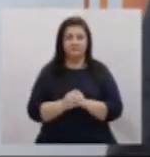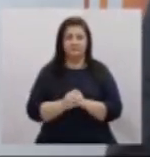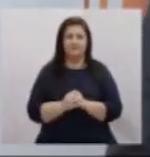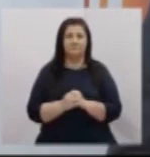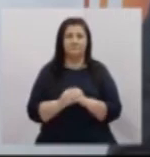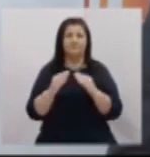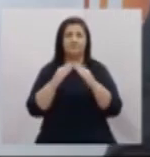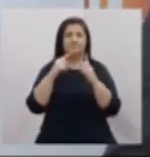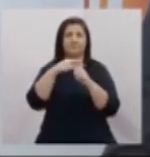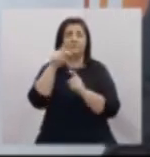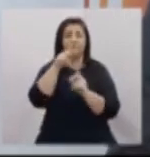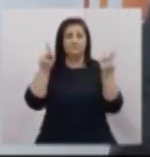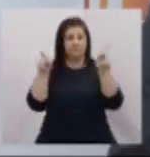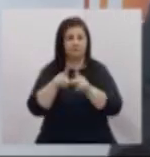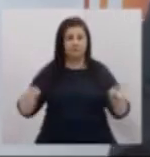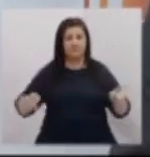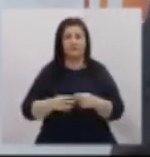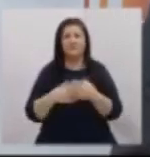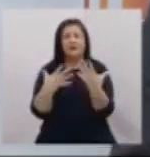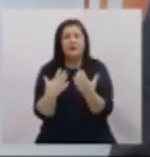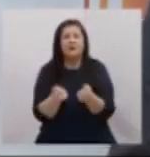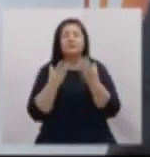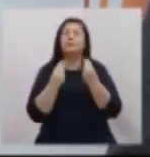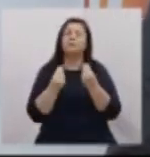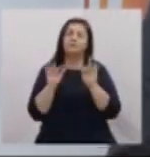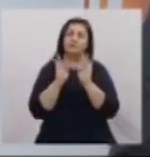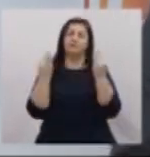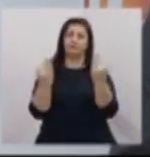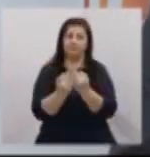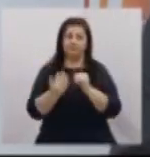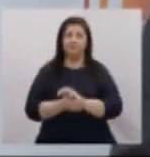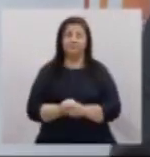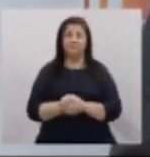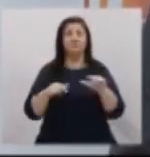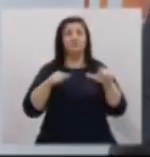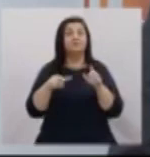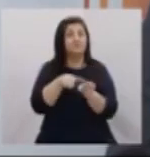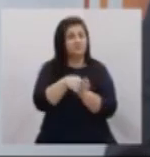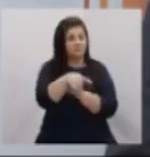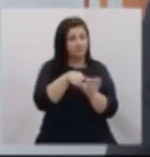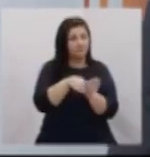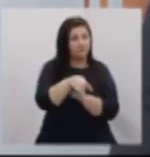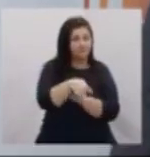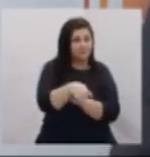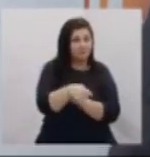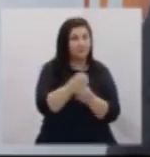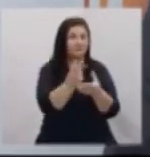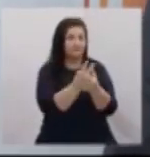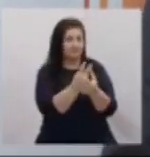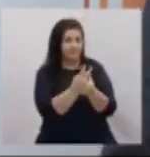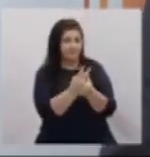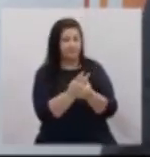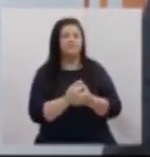uma igreja que tem acolhido muitas famílias, inclusive ele trabalha muito bem no aconselhamento aos casais na